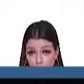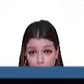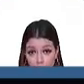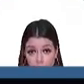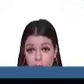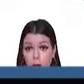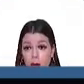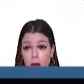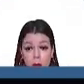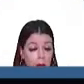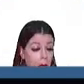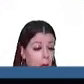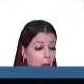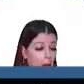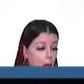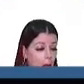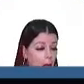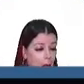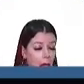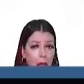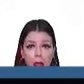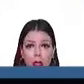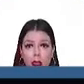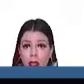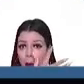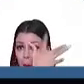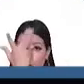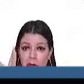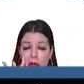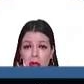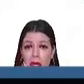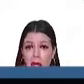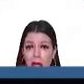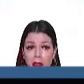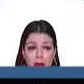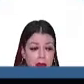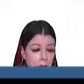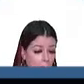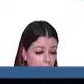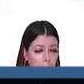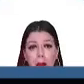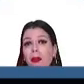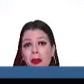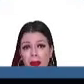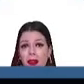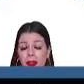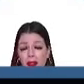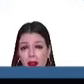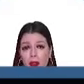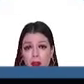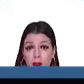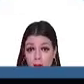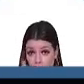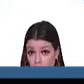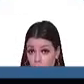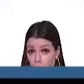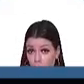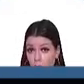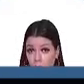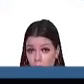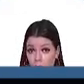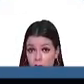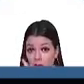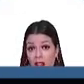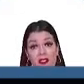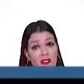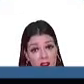de não estimular, muitas vezes, pessoas que vão nesse caminho. O segundo, também muito falado aqui, as